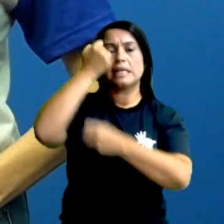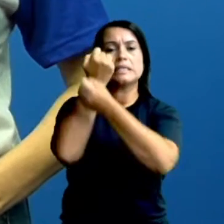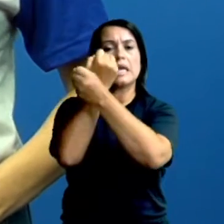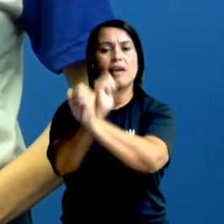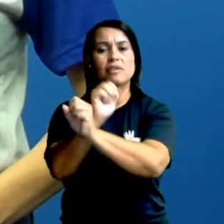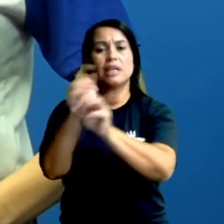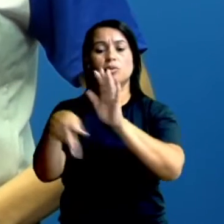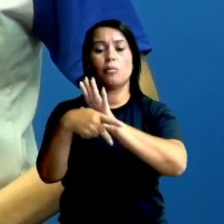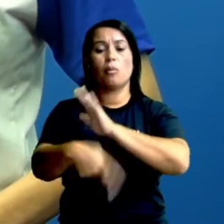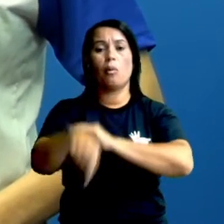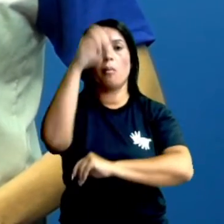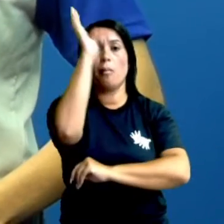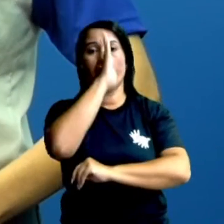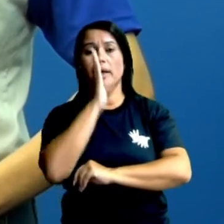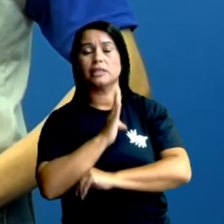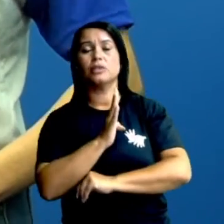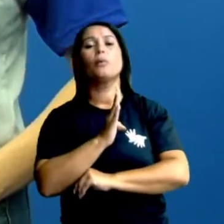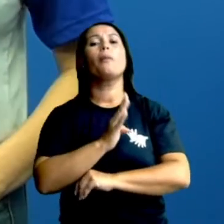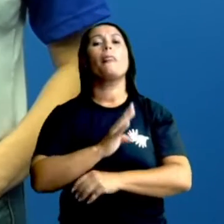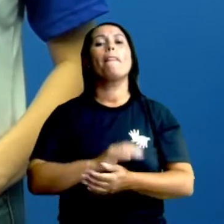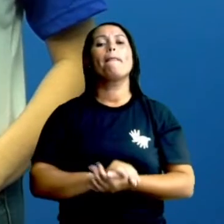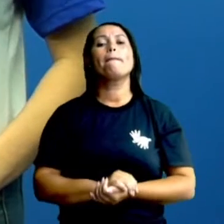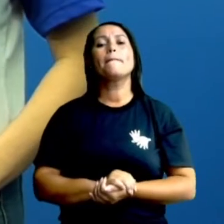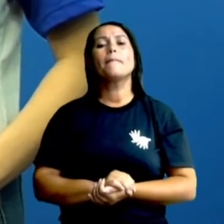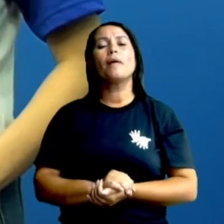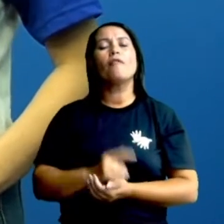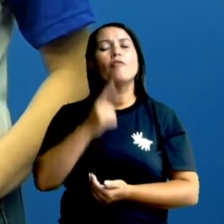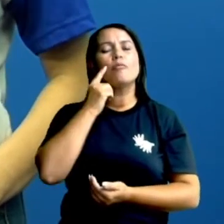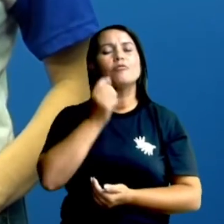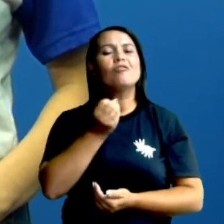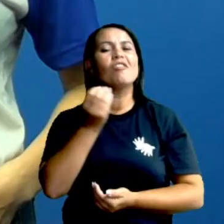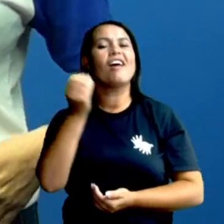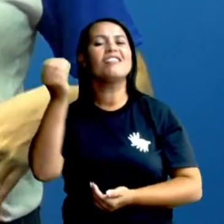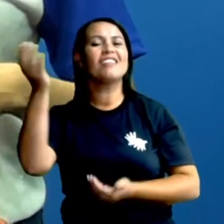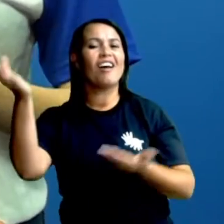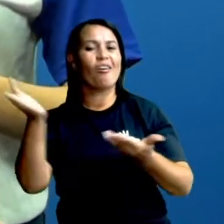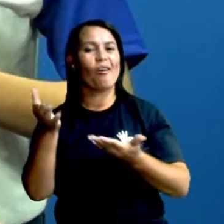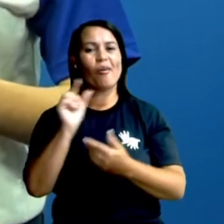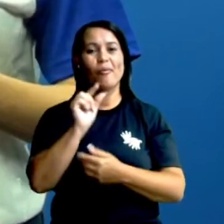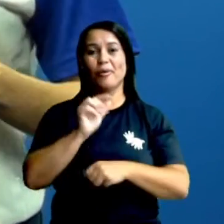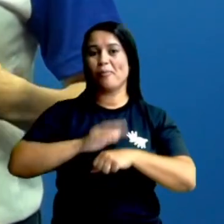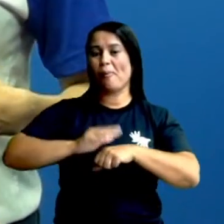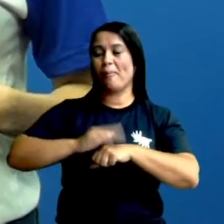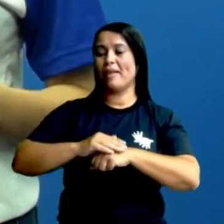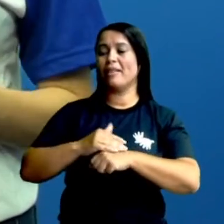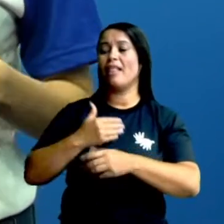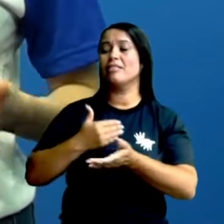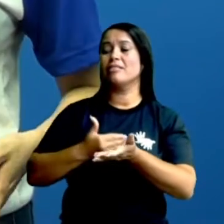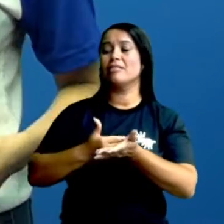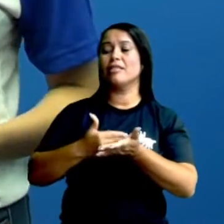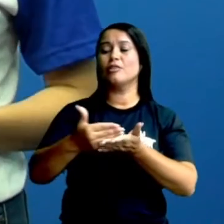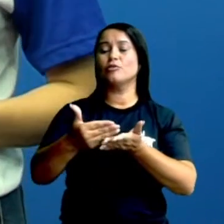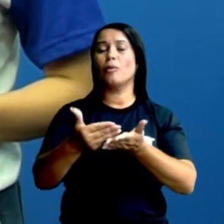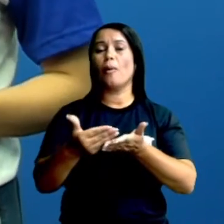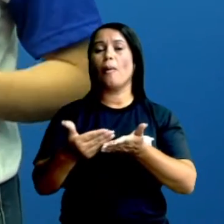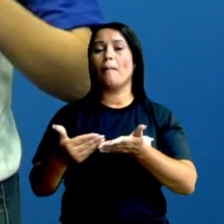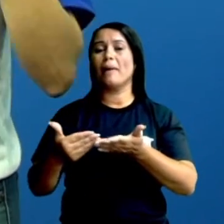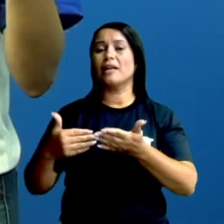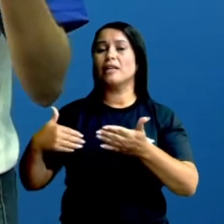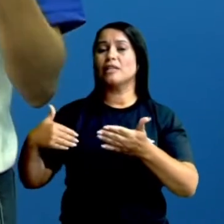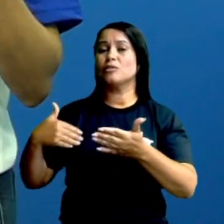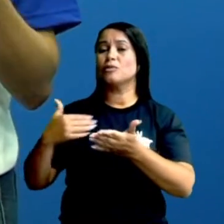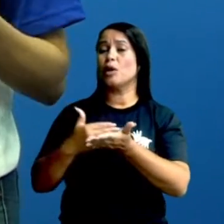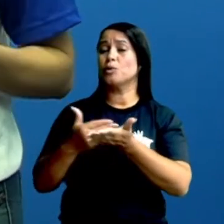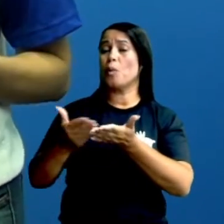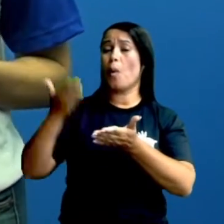Escravizados no Brasil. A gente vai dar uma viajada por aí nesse momento, desde o início até os dias atuais.